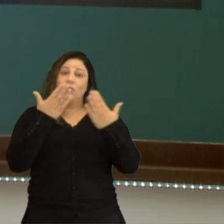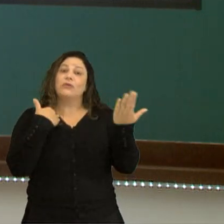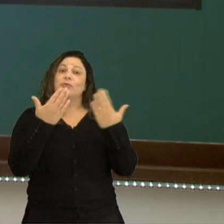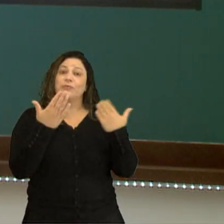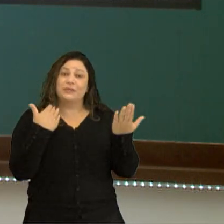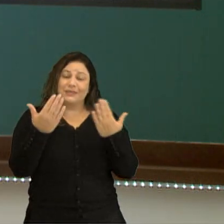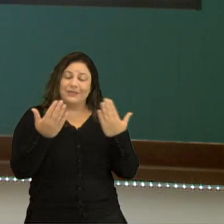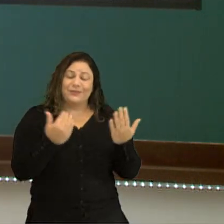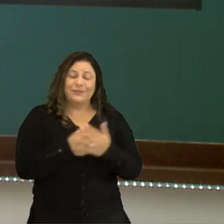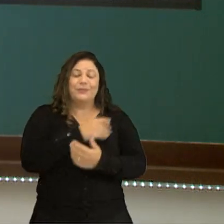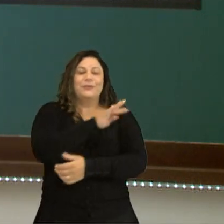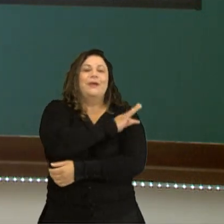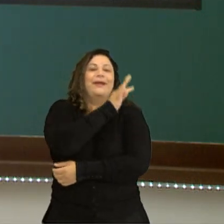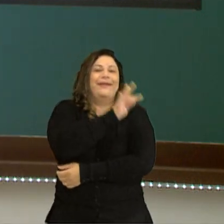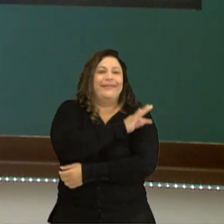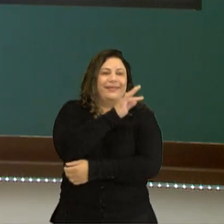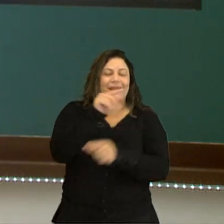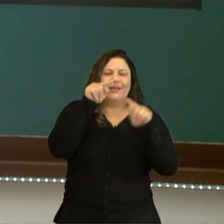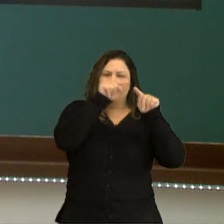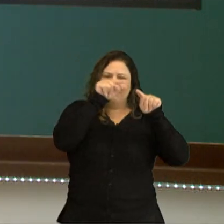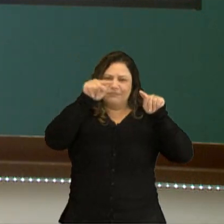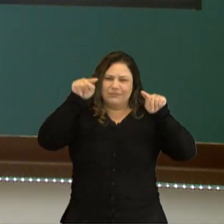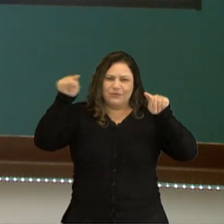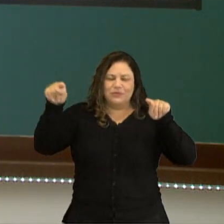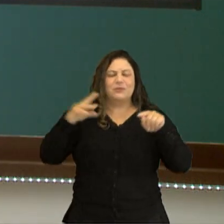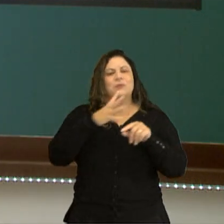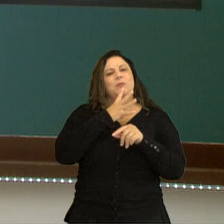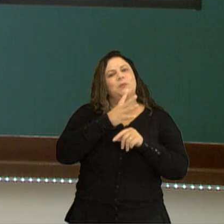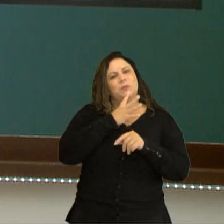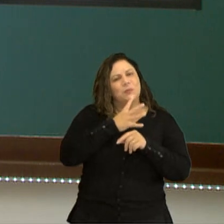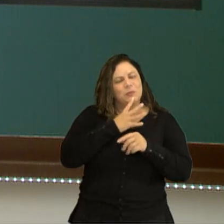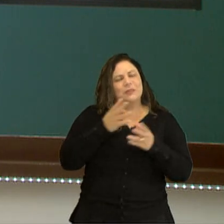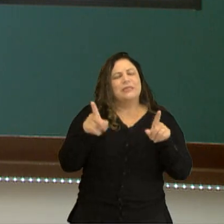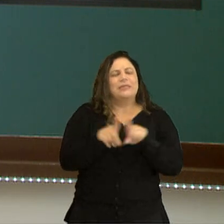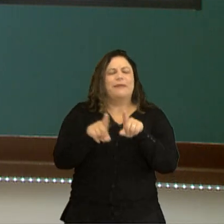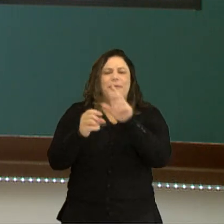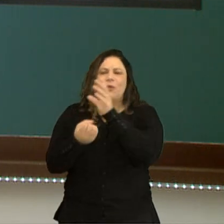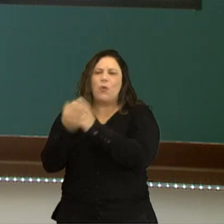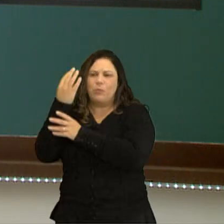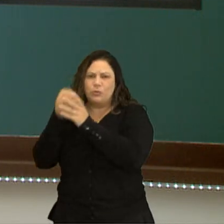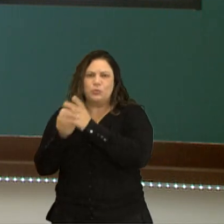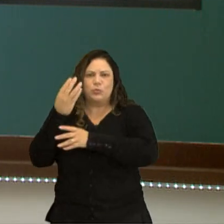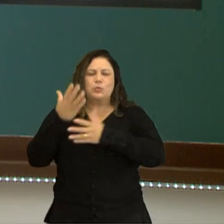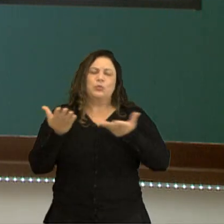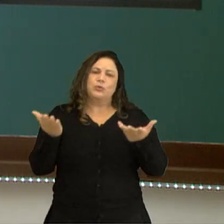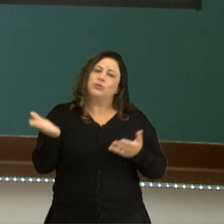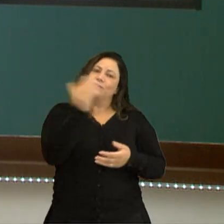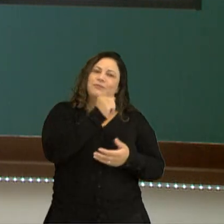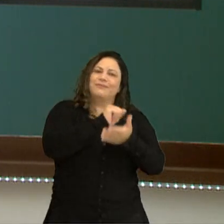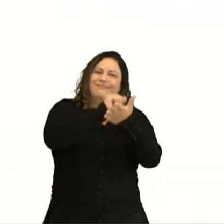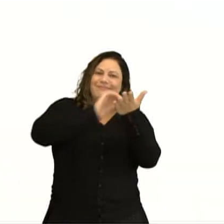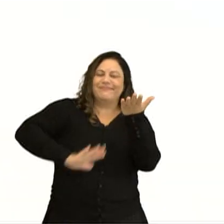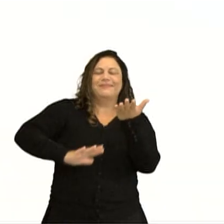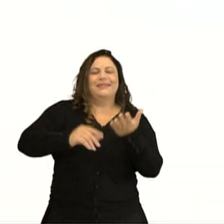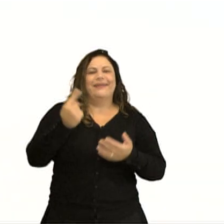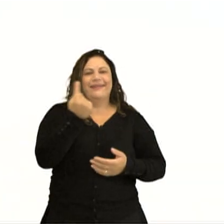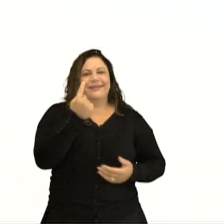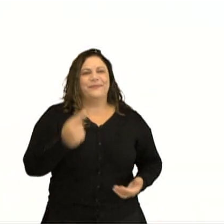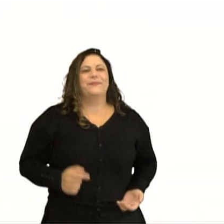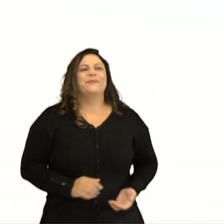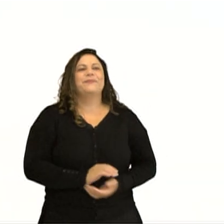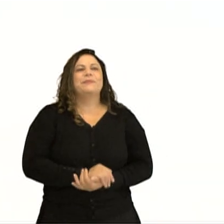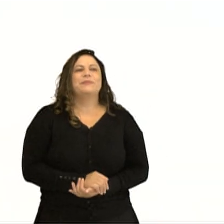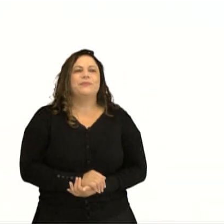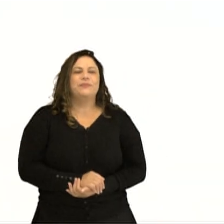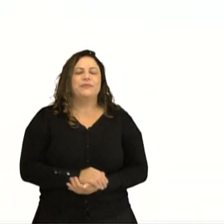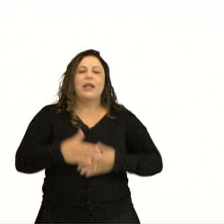sobre a técnica do pontilhismo, conhecemos um pouco como surgiu esse movimento, vamos à nossa primeira atividade. A partir do